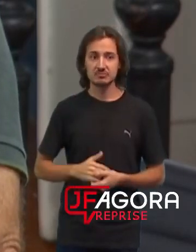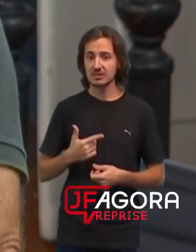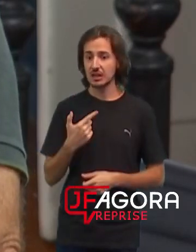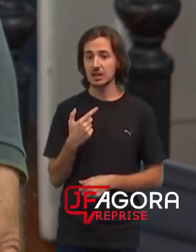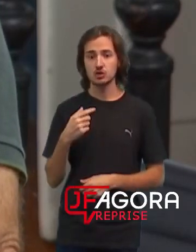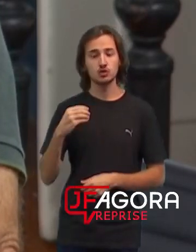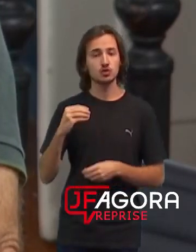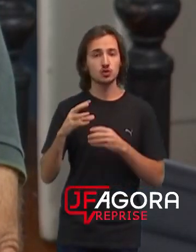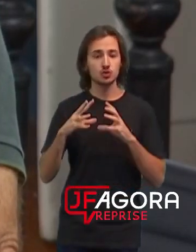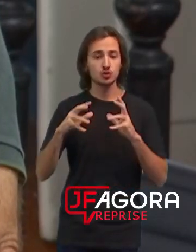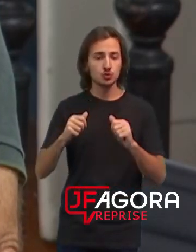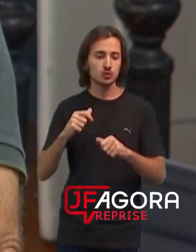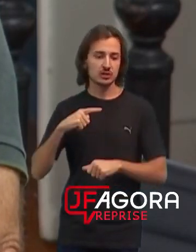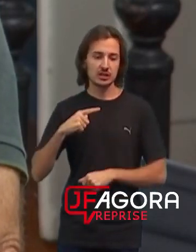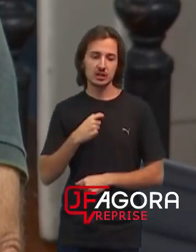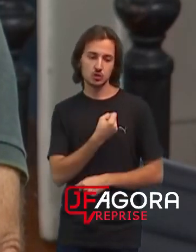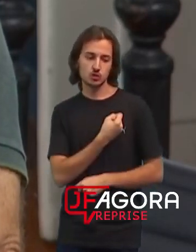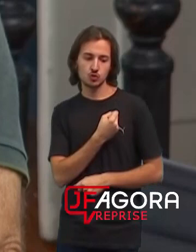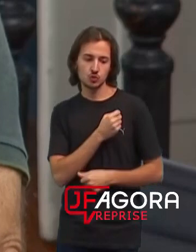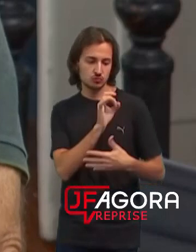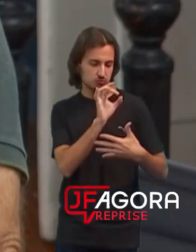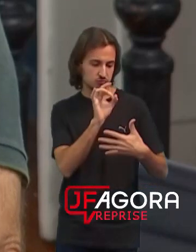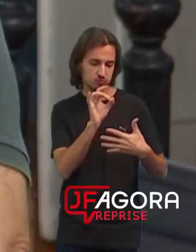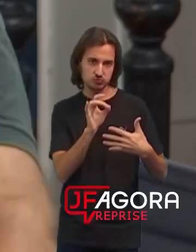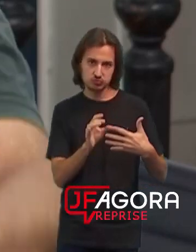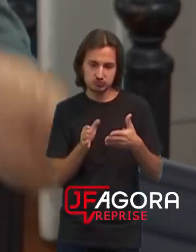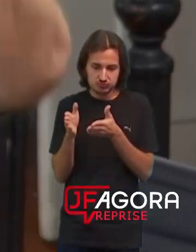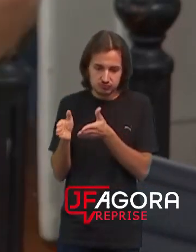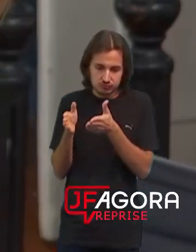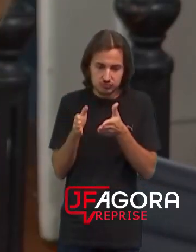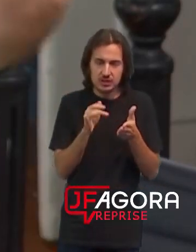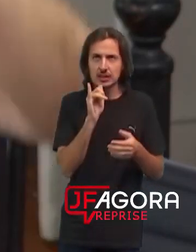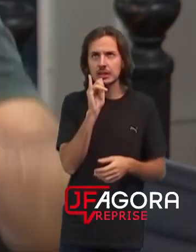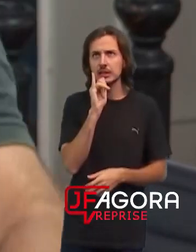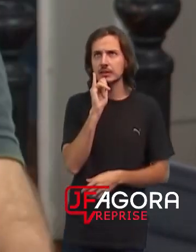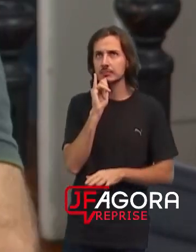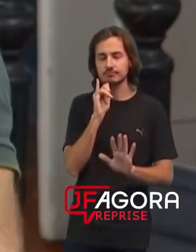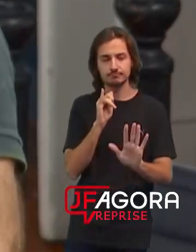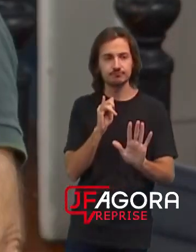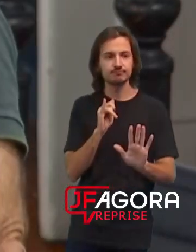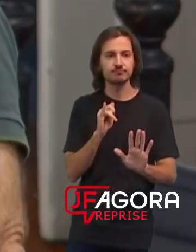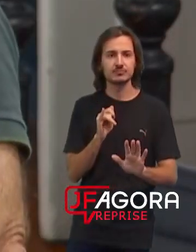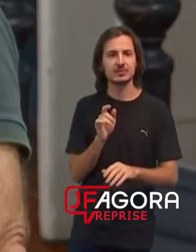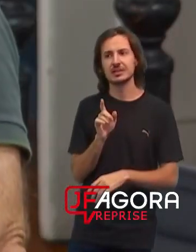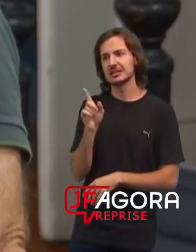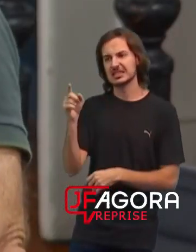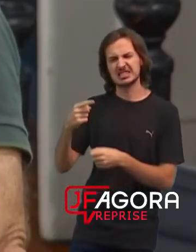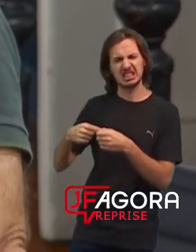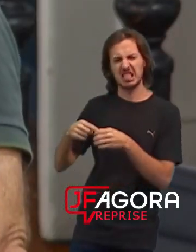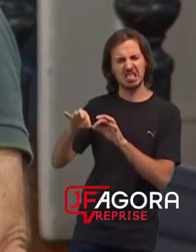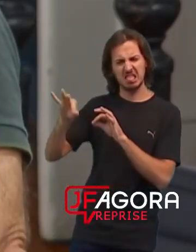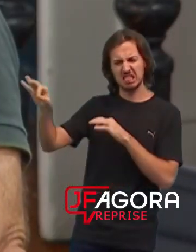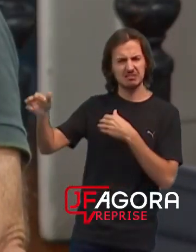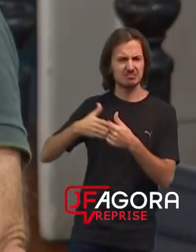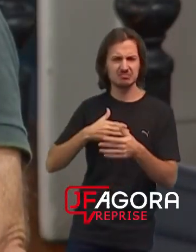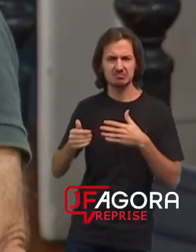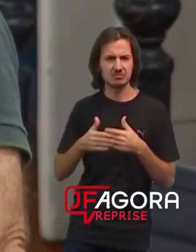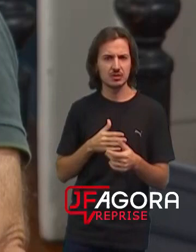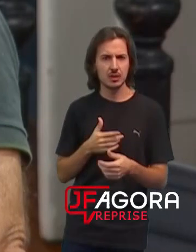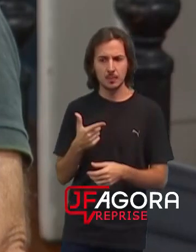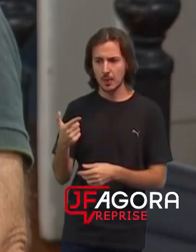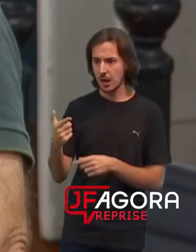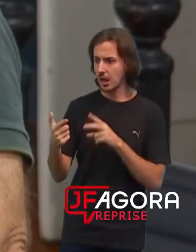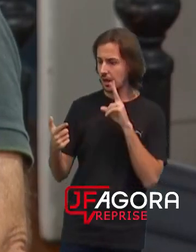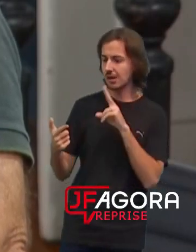lotes são todos levantados. Se é apreendida uma munição lá no Cafundel do Juda, lá, a